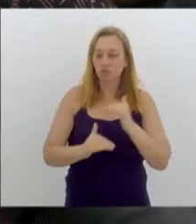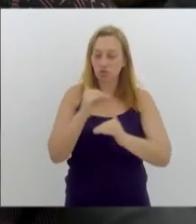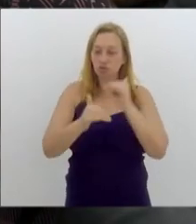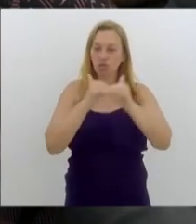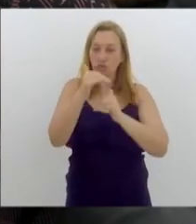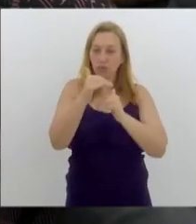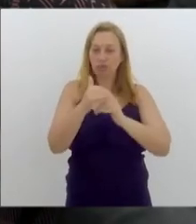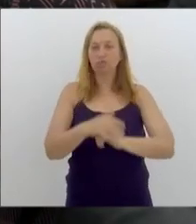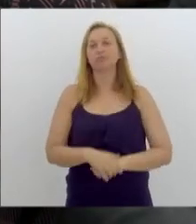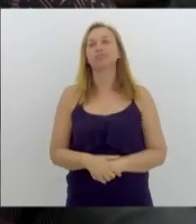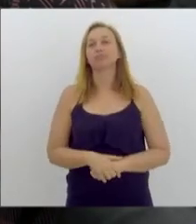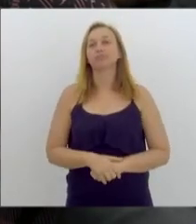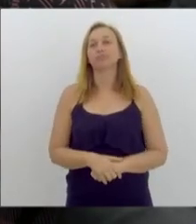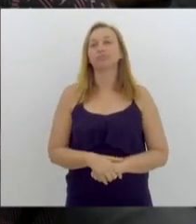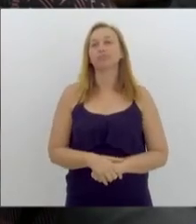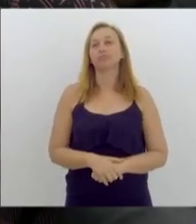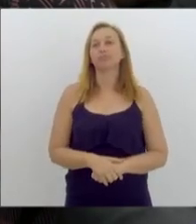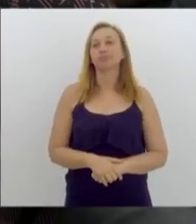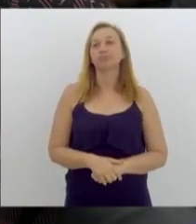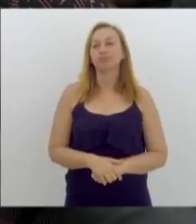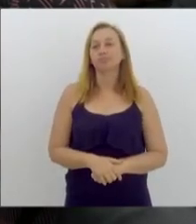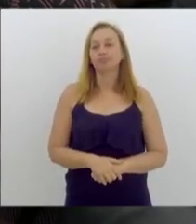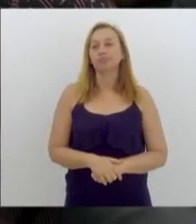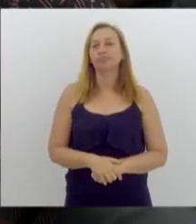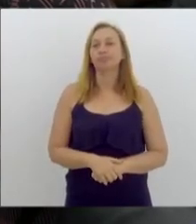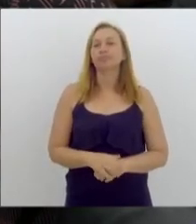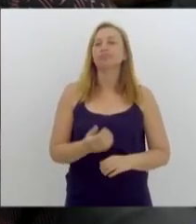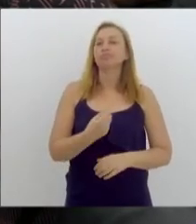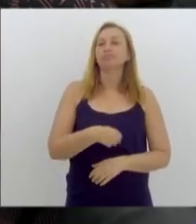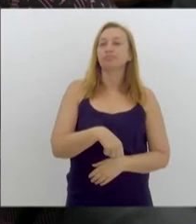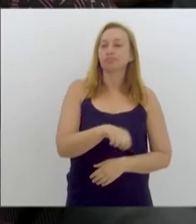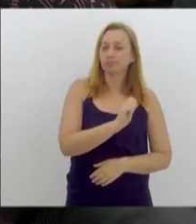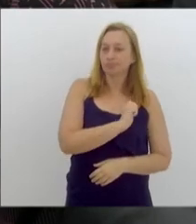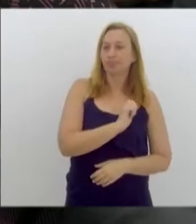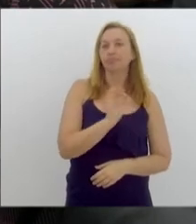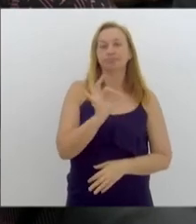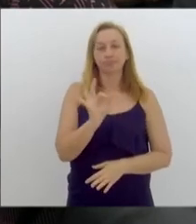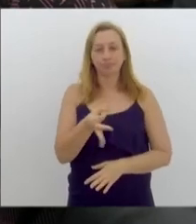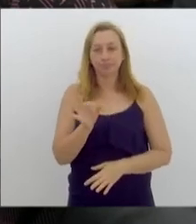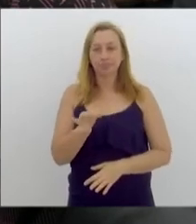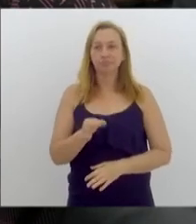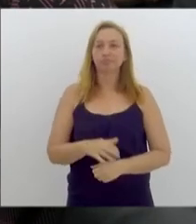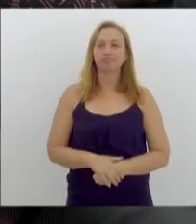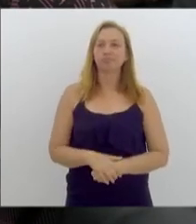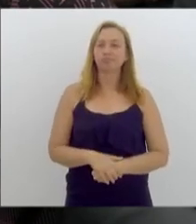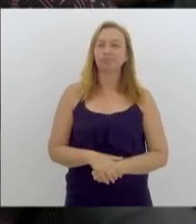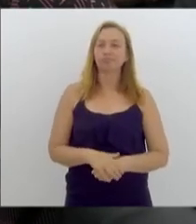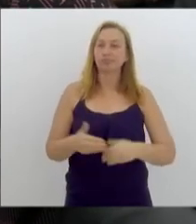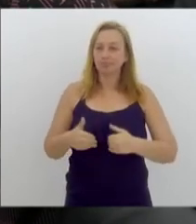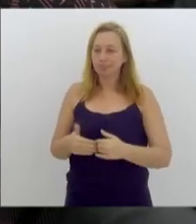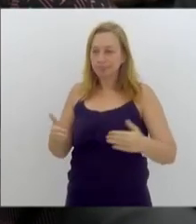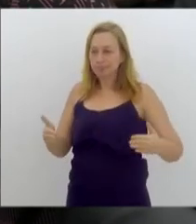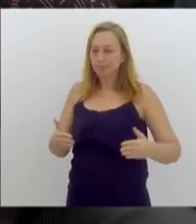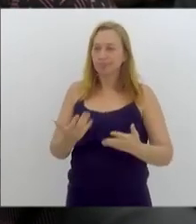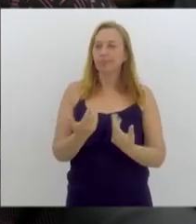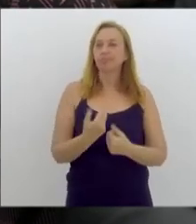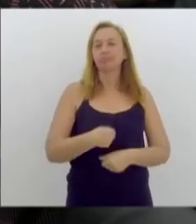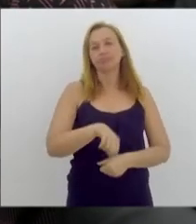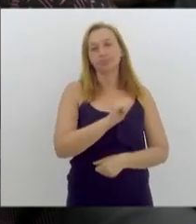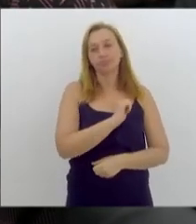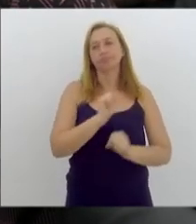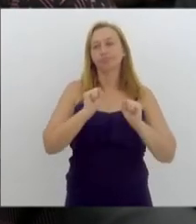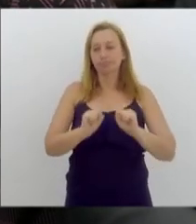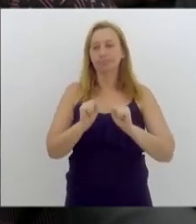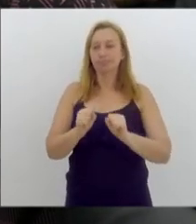e o que nós fizemos no regime foi exatamente isso né de abrir espaço fiscal para que a gente